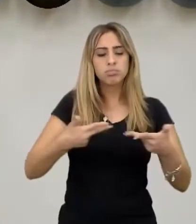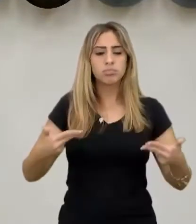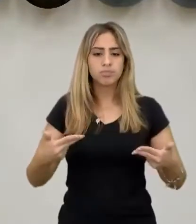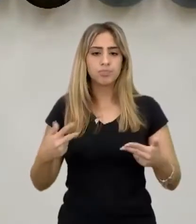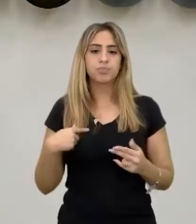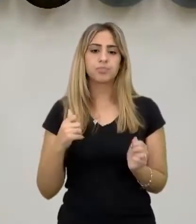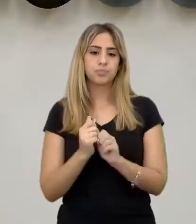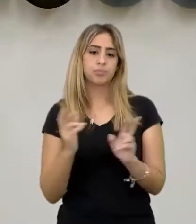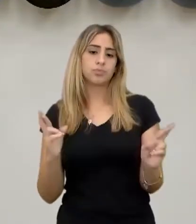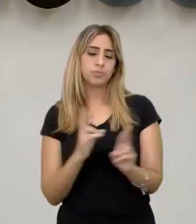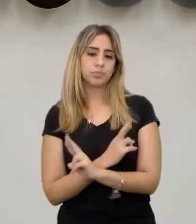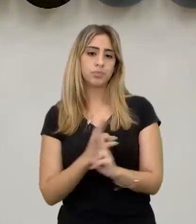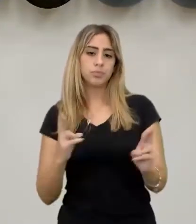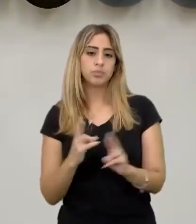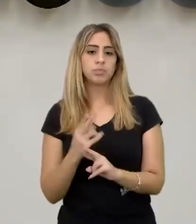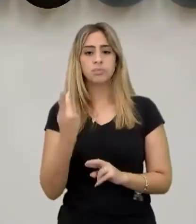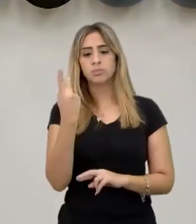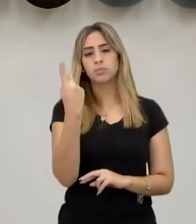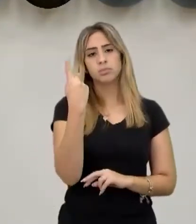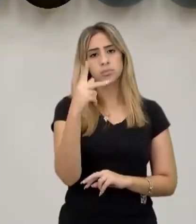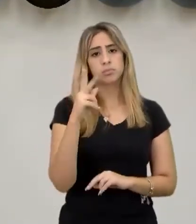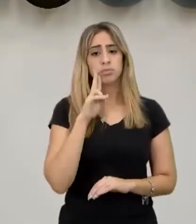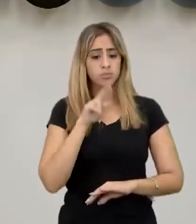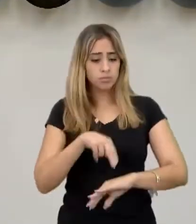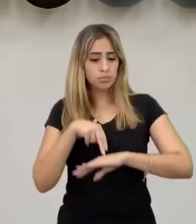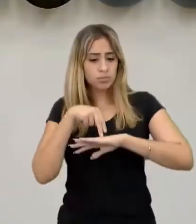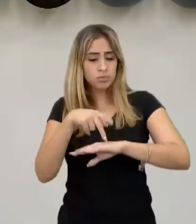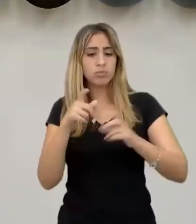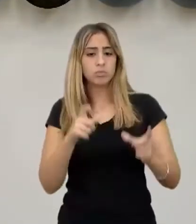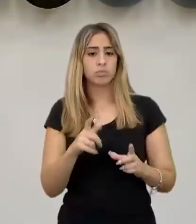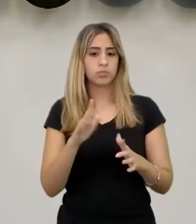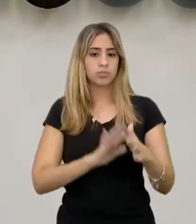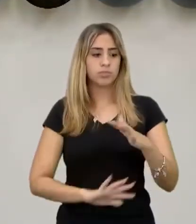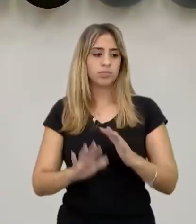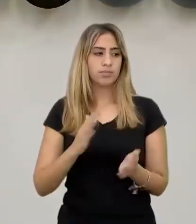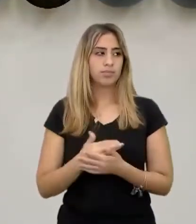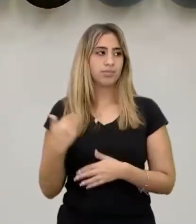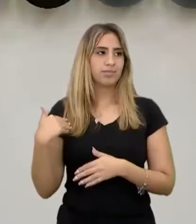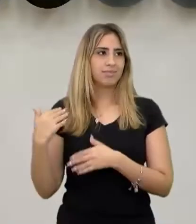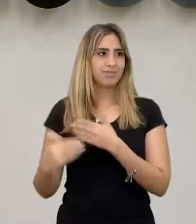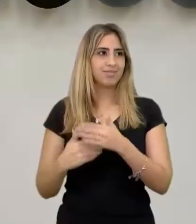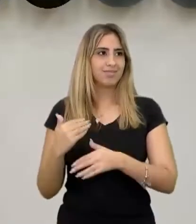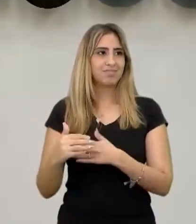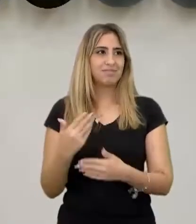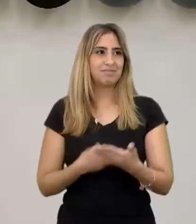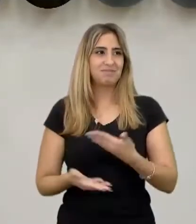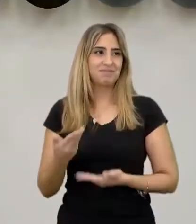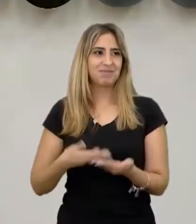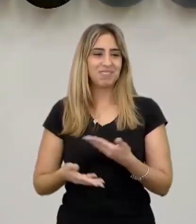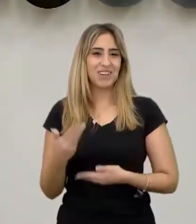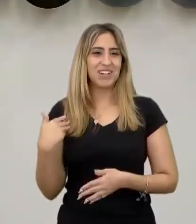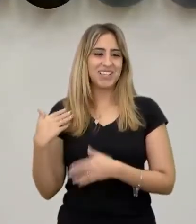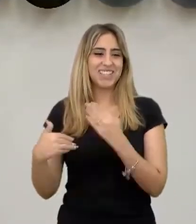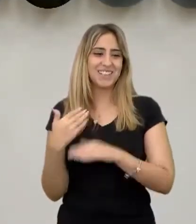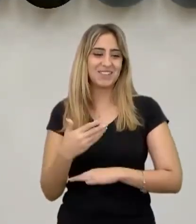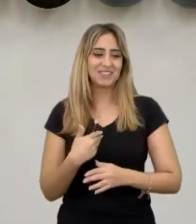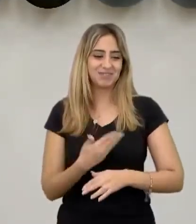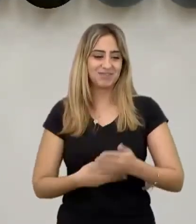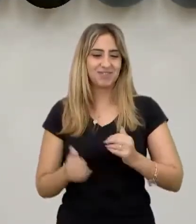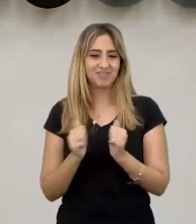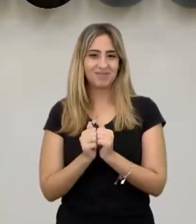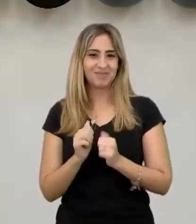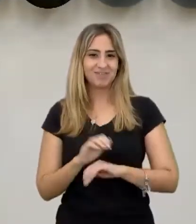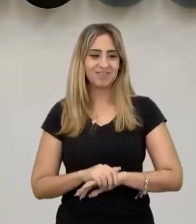indivíduo em relação à sua atuação no espaço. Então, ele compreende, quando os jovens